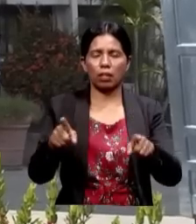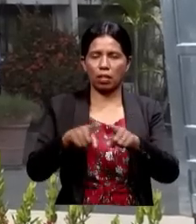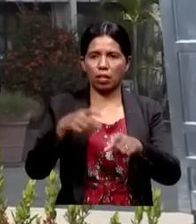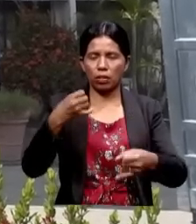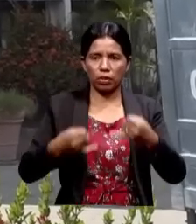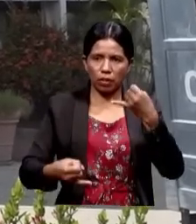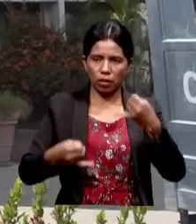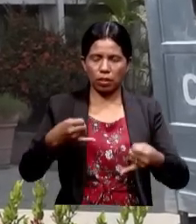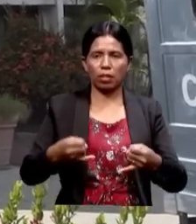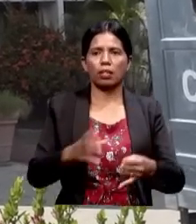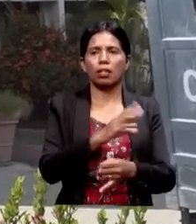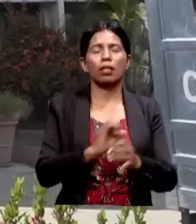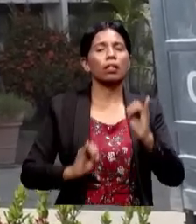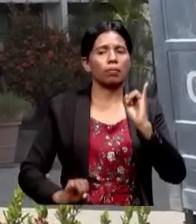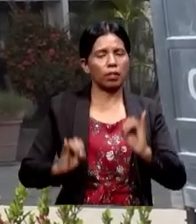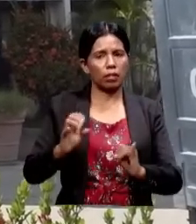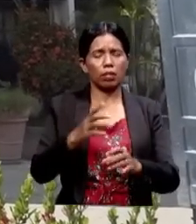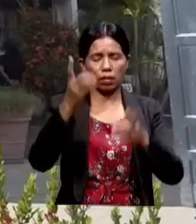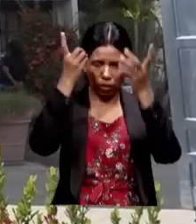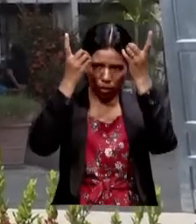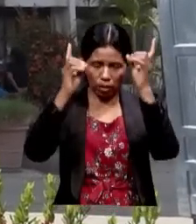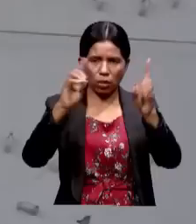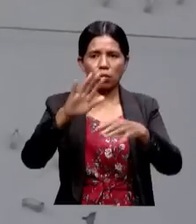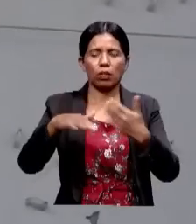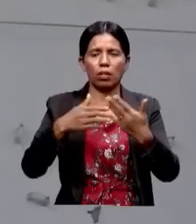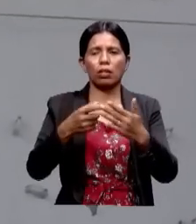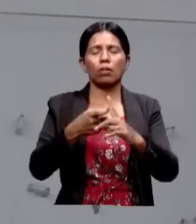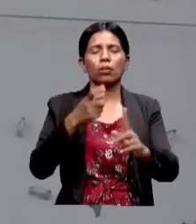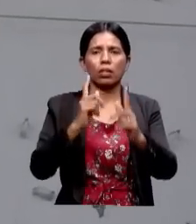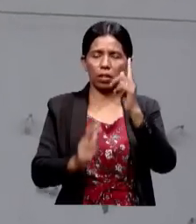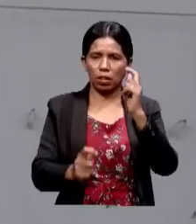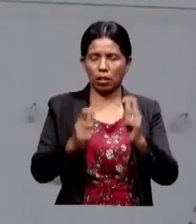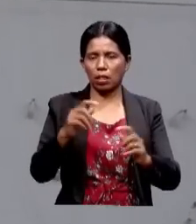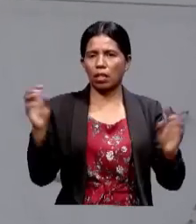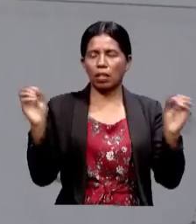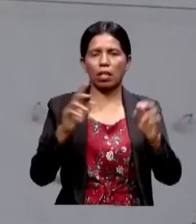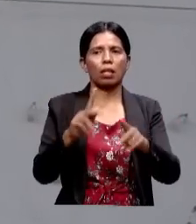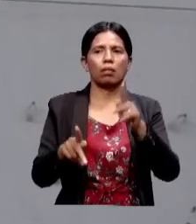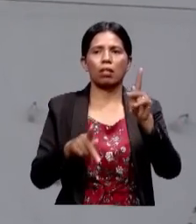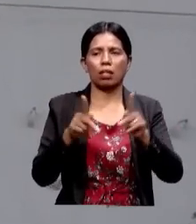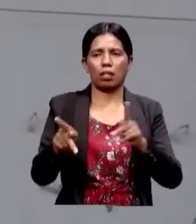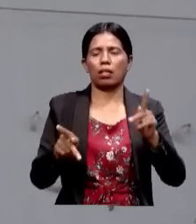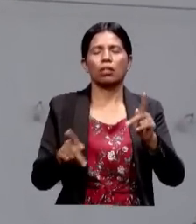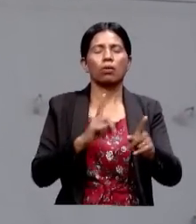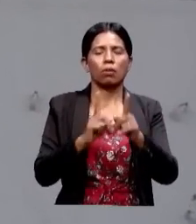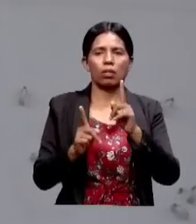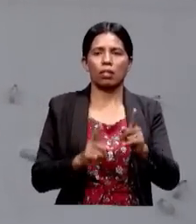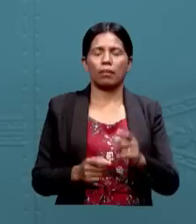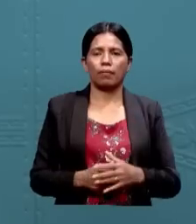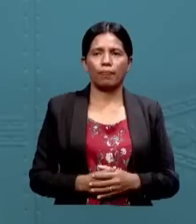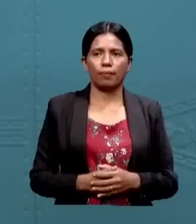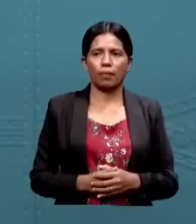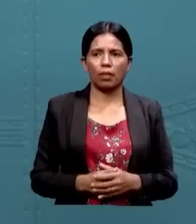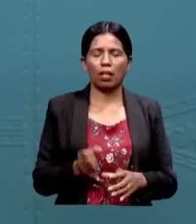judiciari no independenti, nune desizang hotu nebe mai husi tribunal la iha ema ida atu interveng. Ato